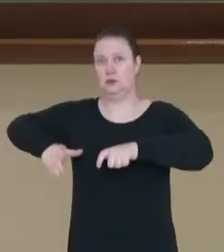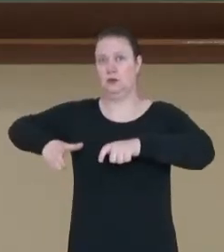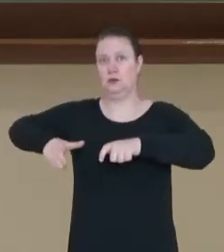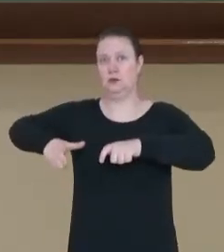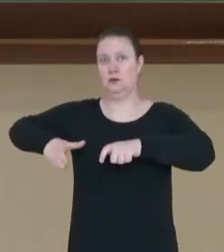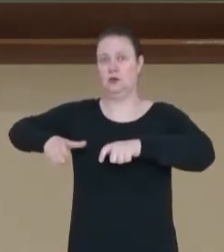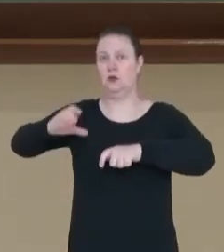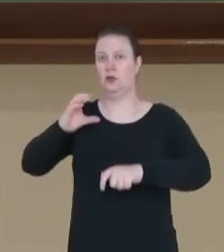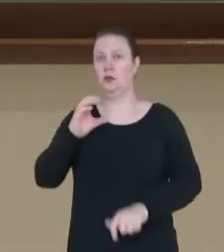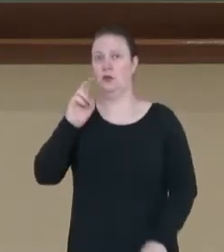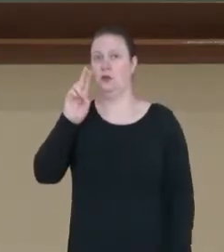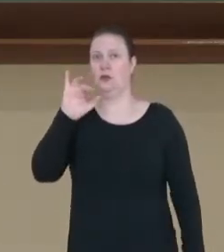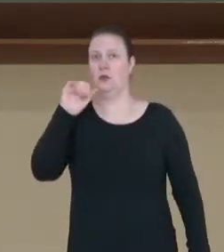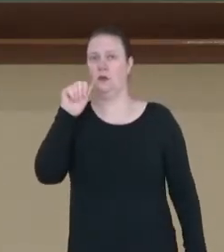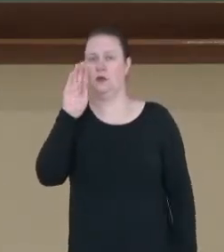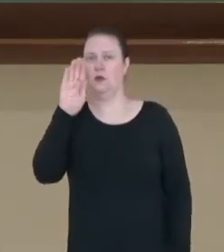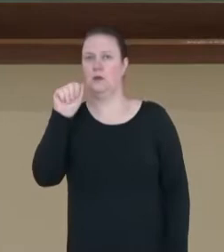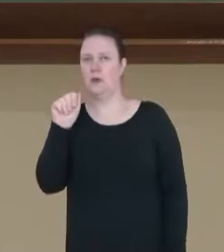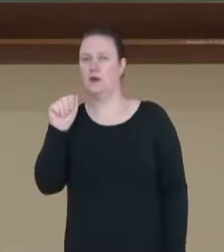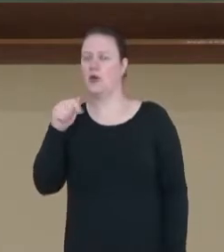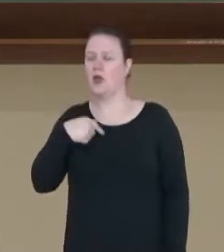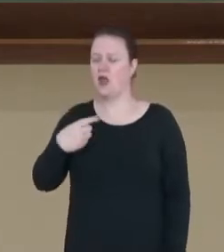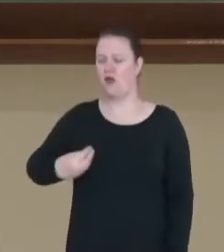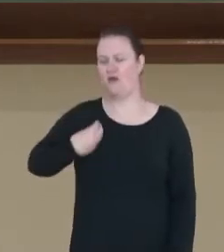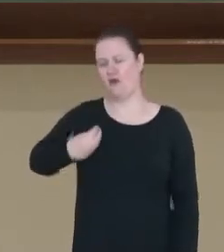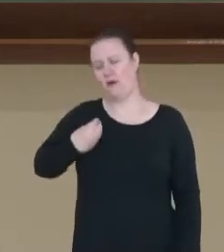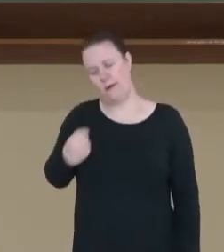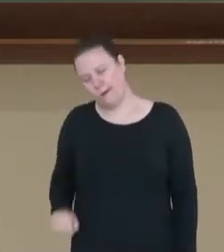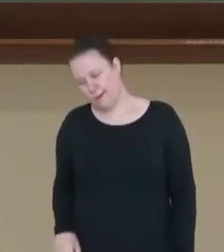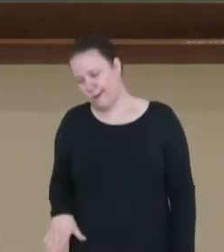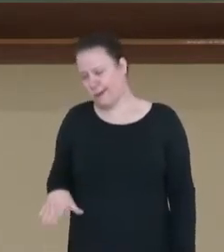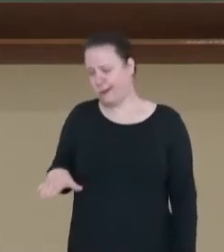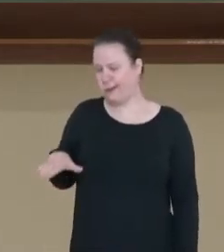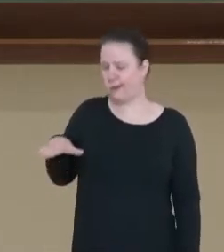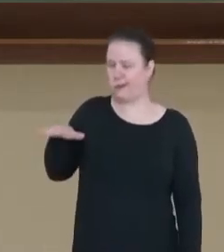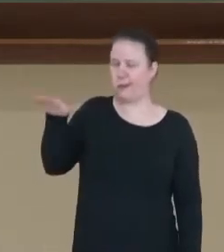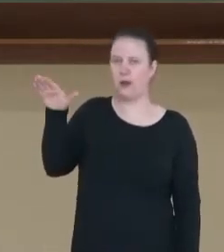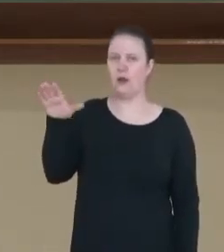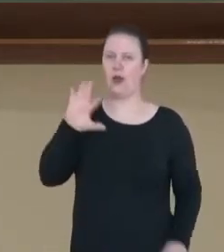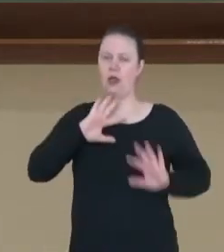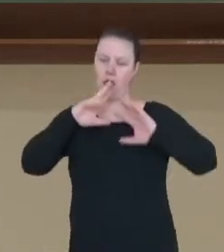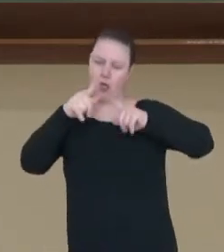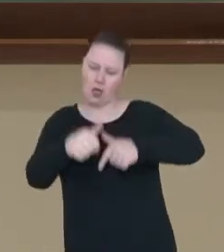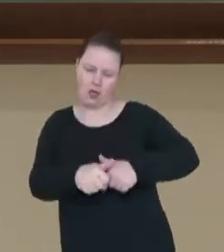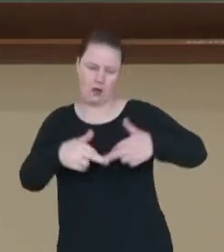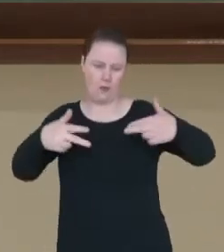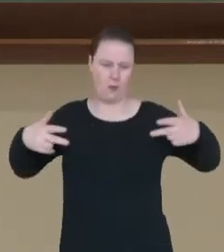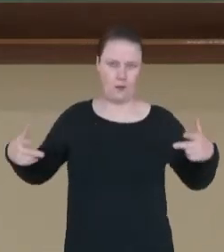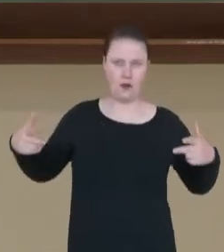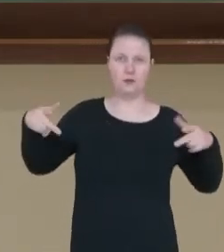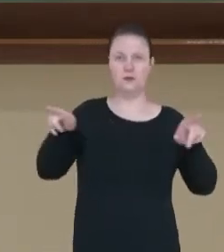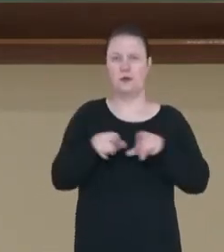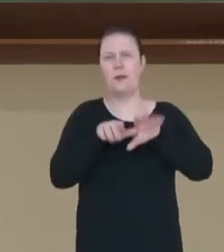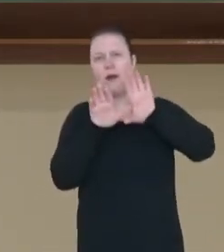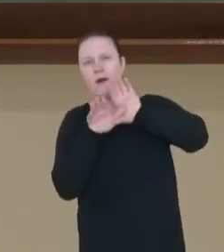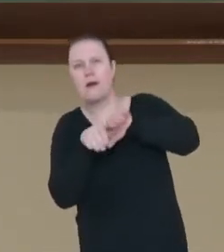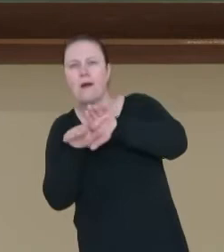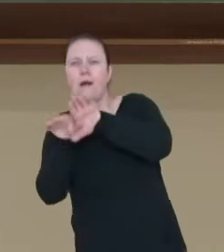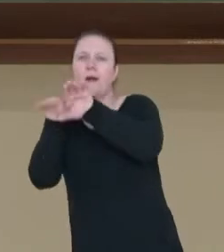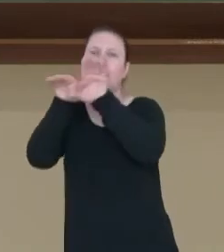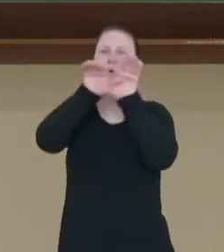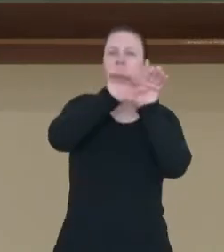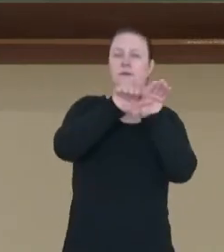temporal. Me criei no Pantanal de Corumbá, entre bichos do chão, aves. Aí ele vai